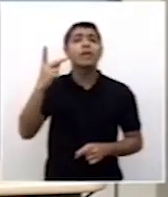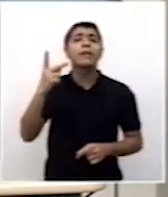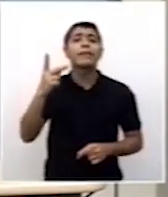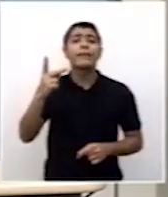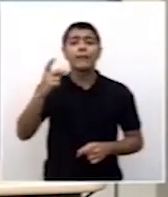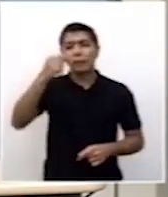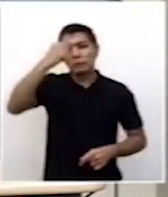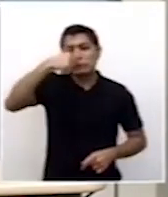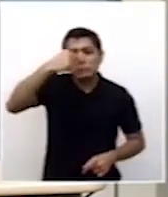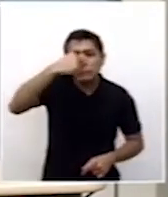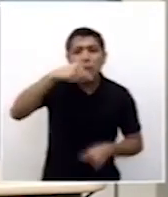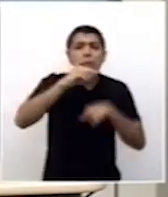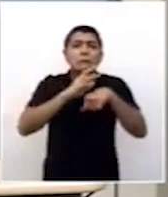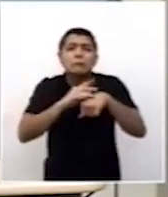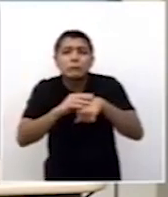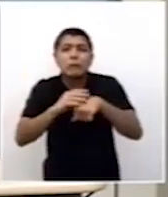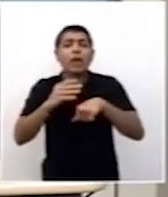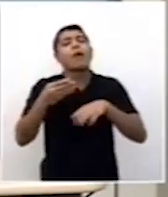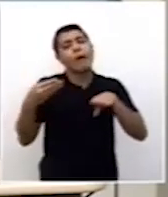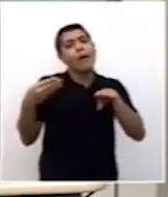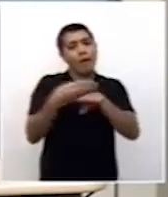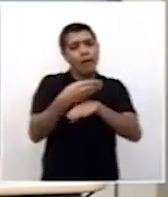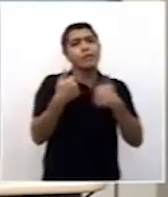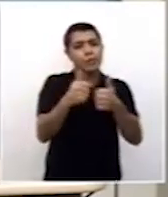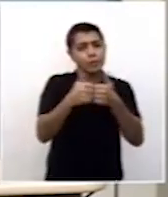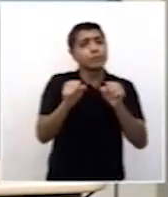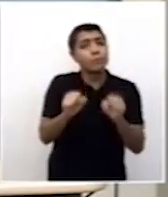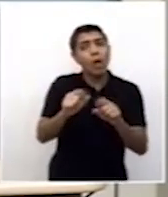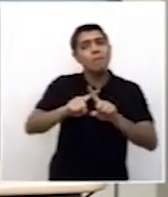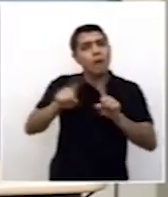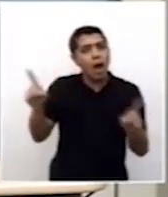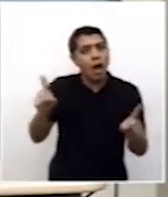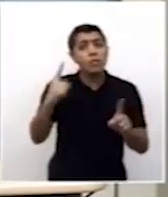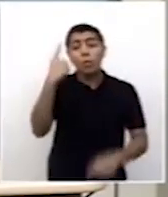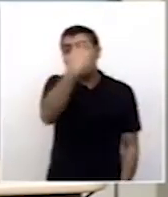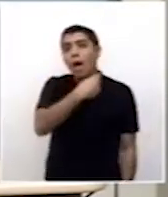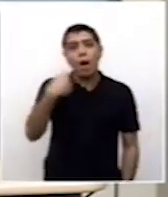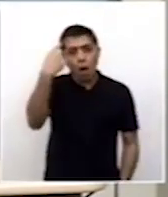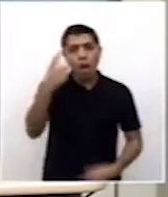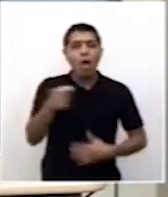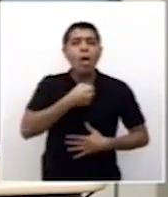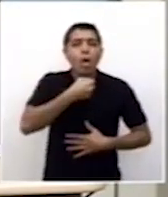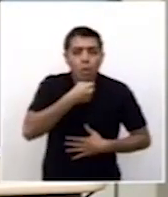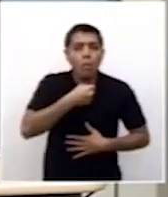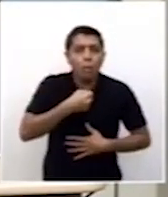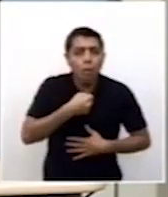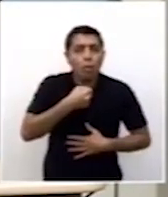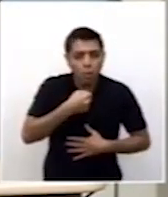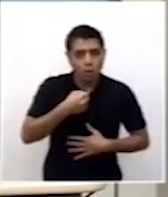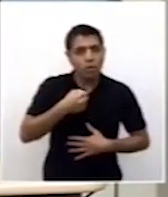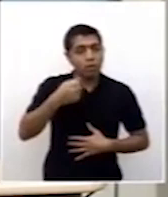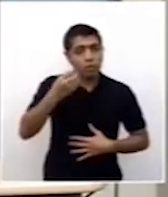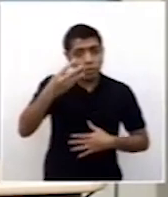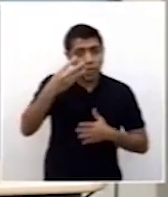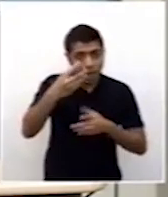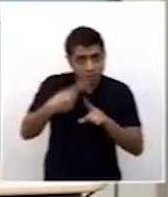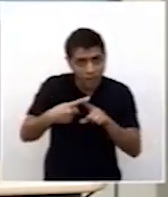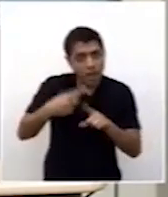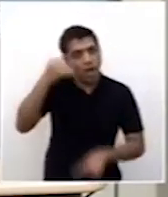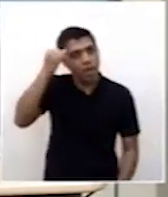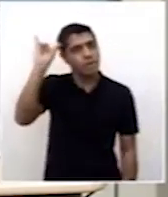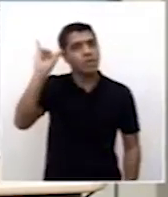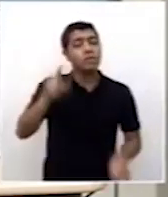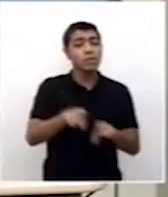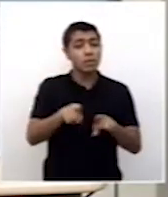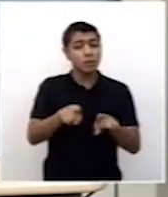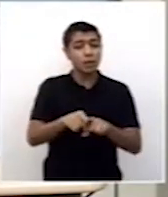não tossirem mais de 3 vezes dentro de 1 hora. E no caso de pigarro, 4. Quando